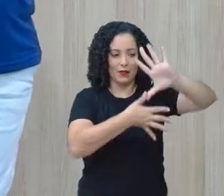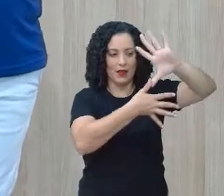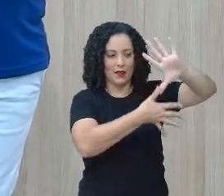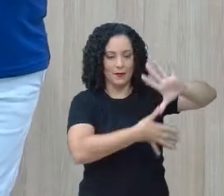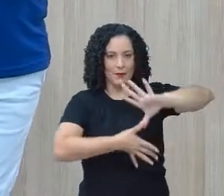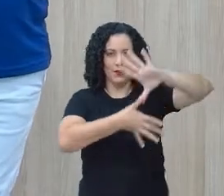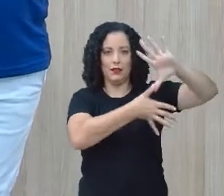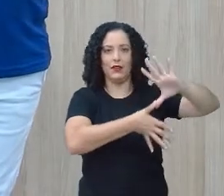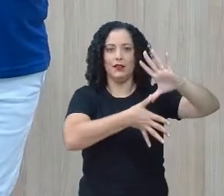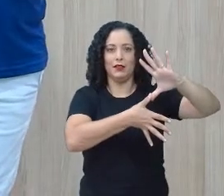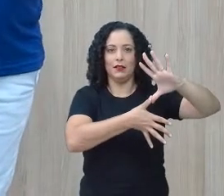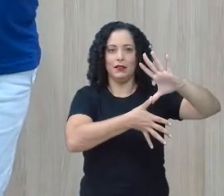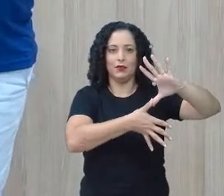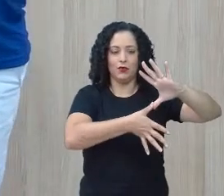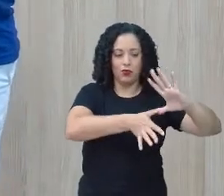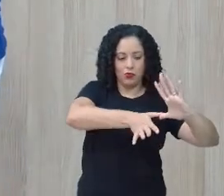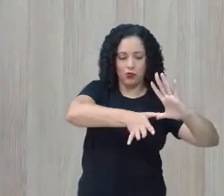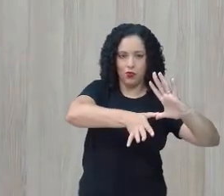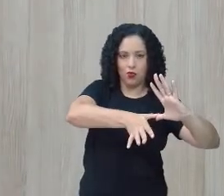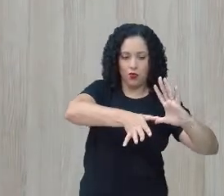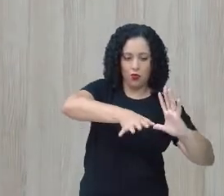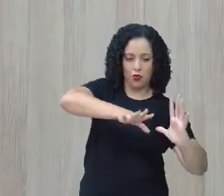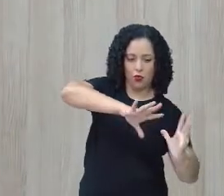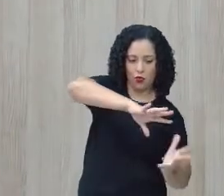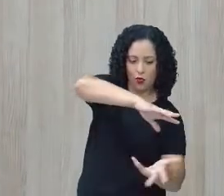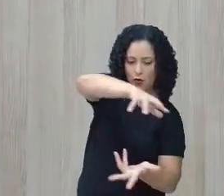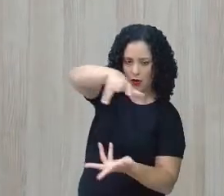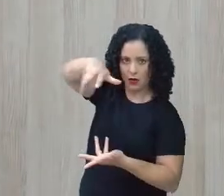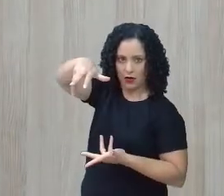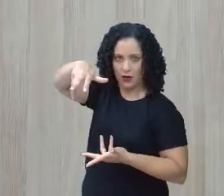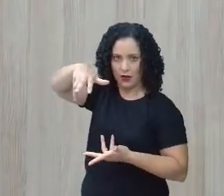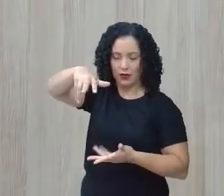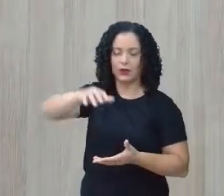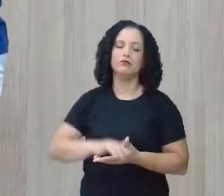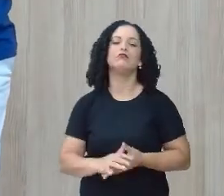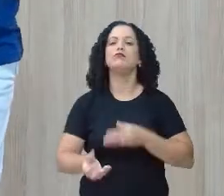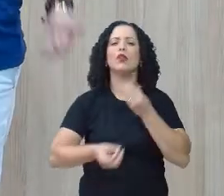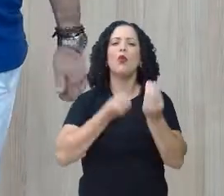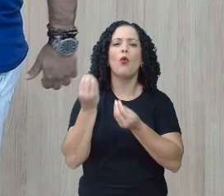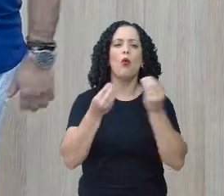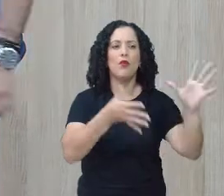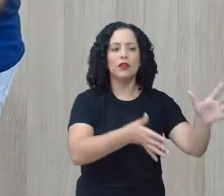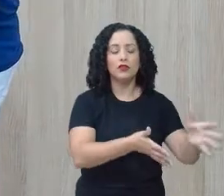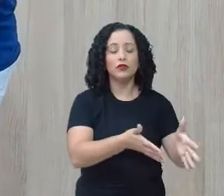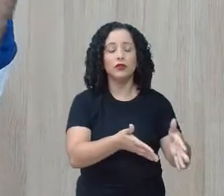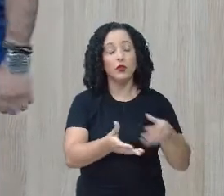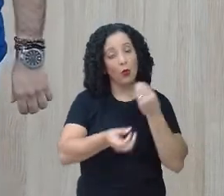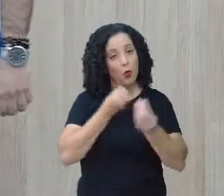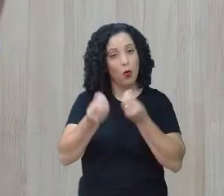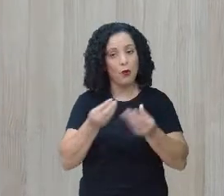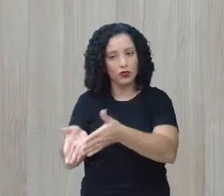seria o continente americano. Mas vamos tentar entender como é que eles chegaram aqui, certo? Então vejam,